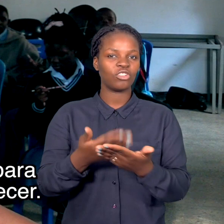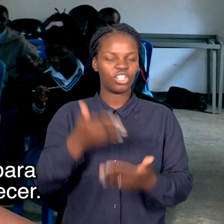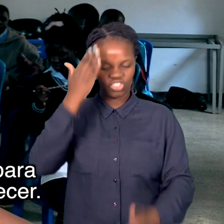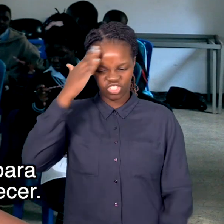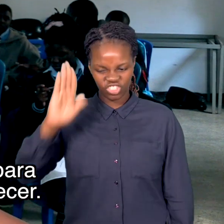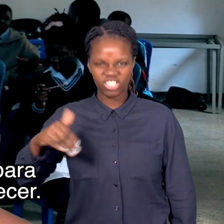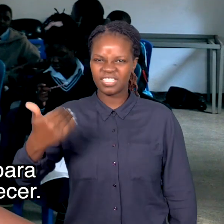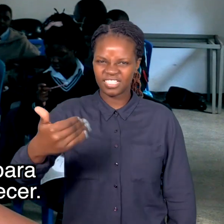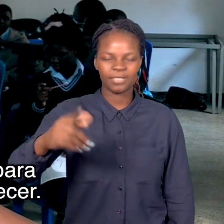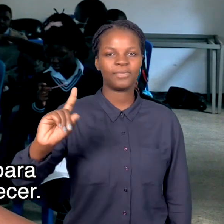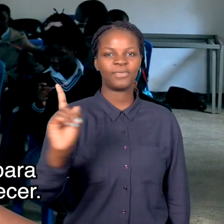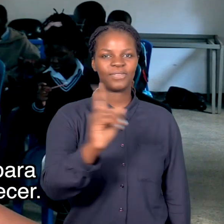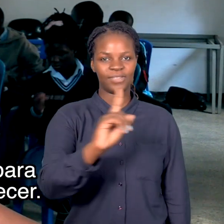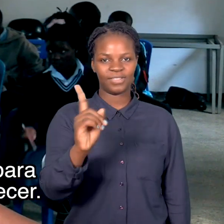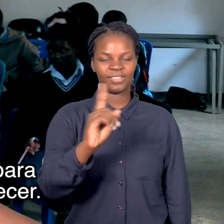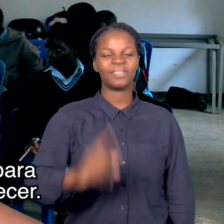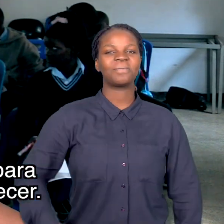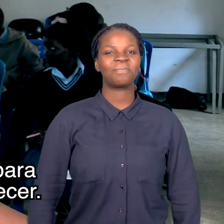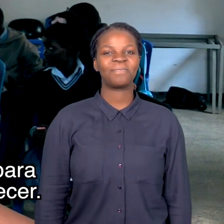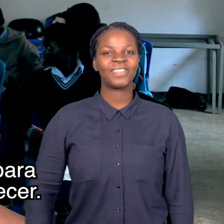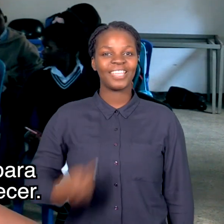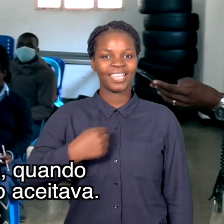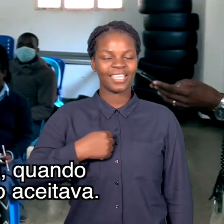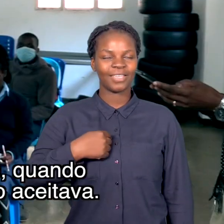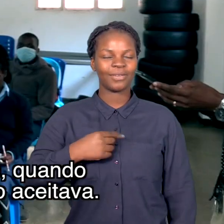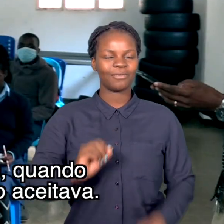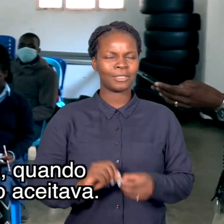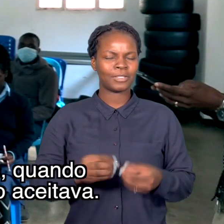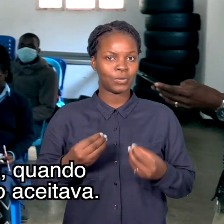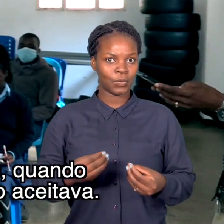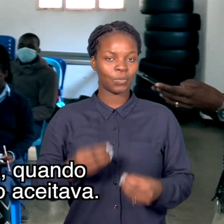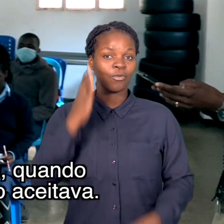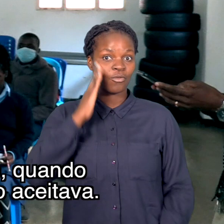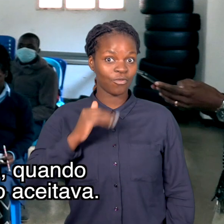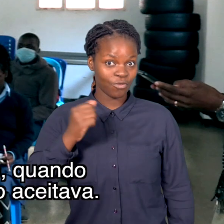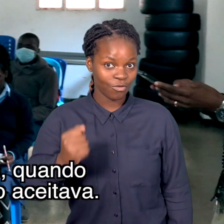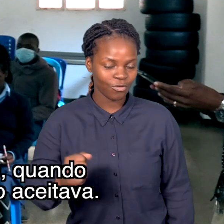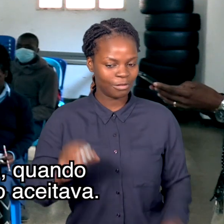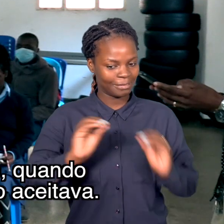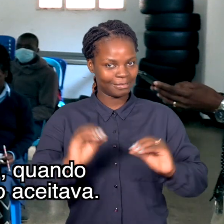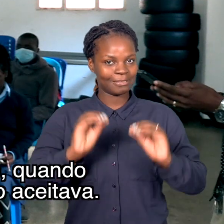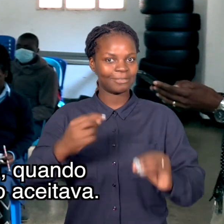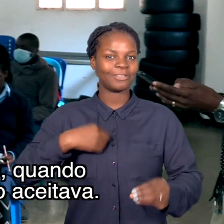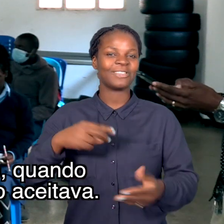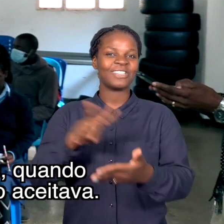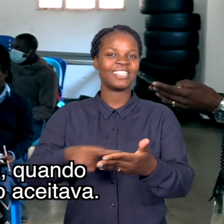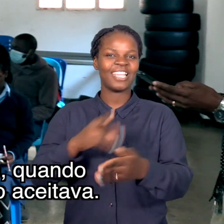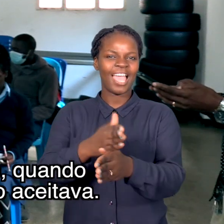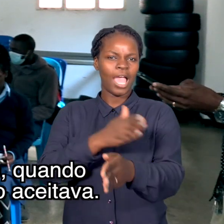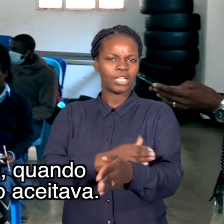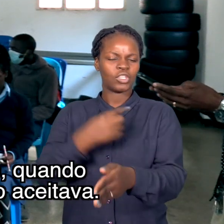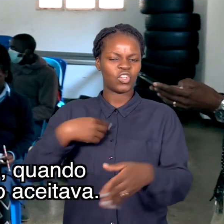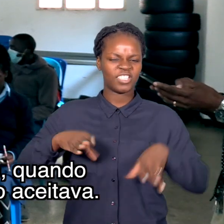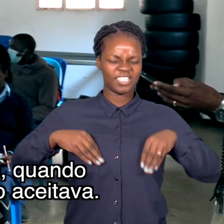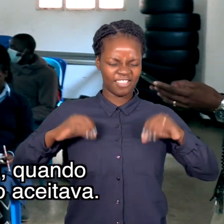é para aprender a ler, para não esquecer muito. Eu tinha que aprender com meus avós e quando me falavam